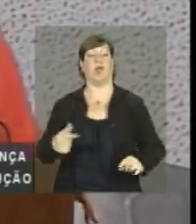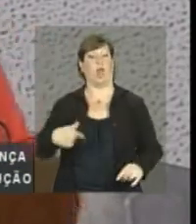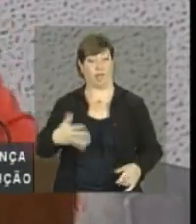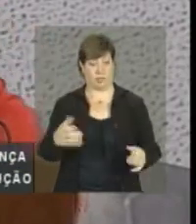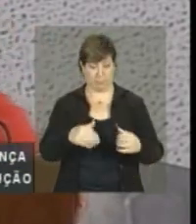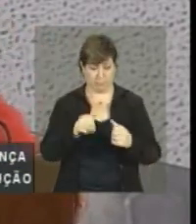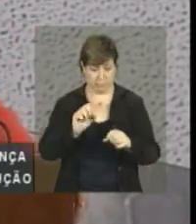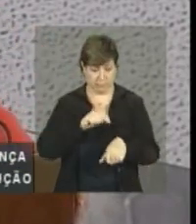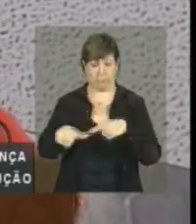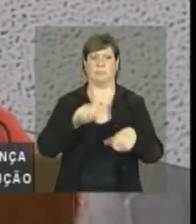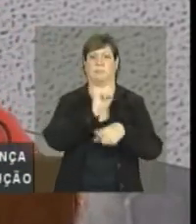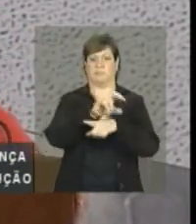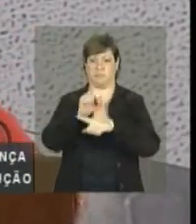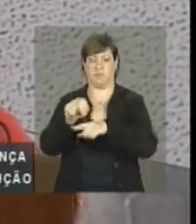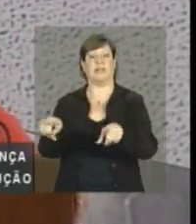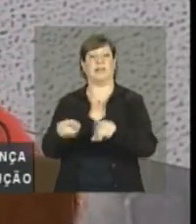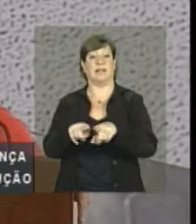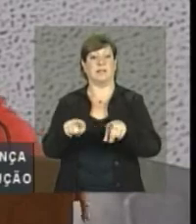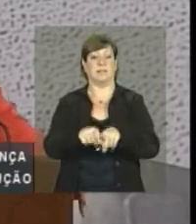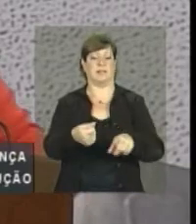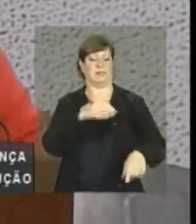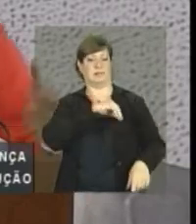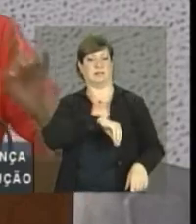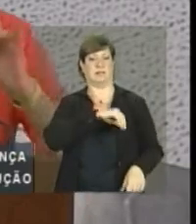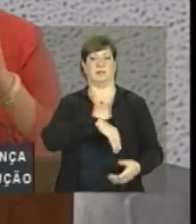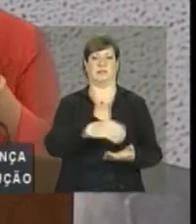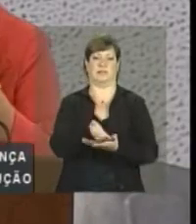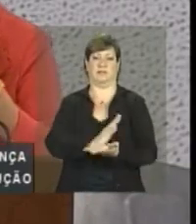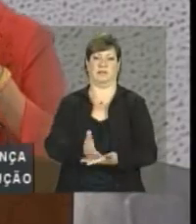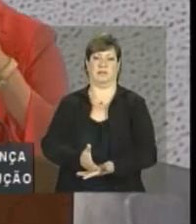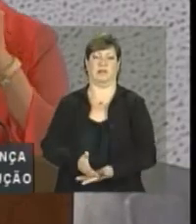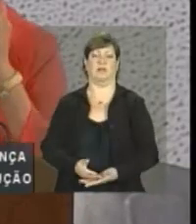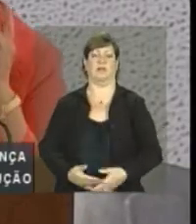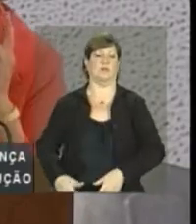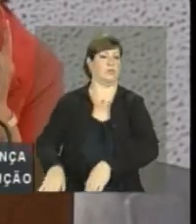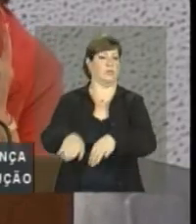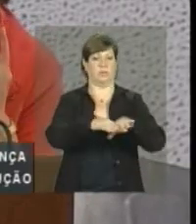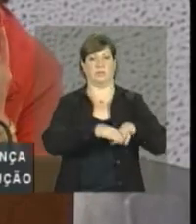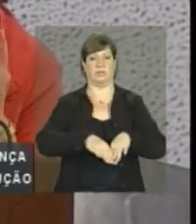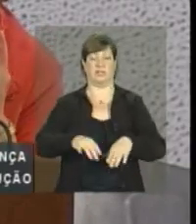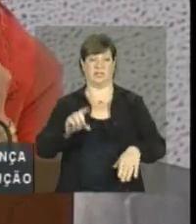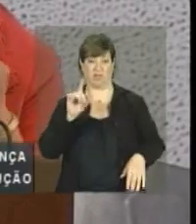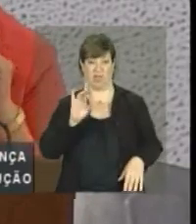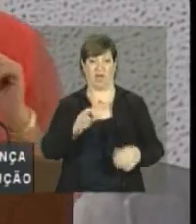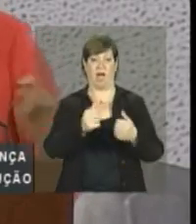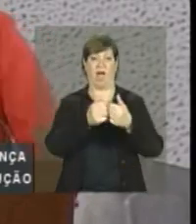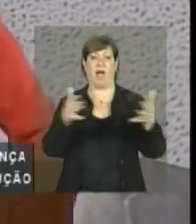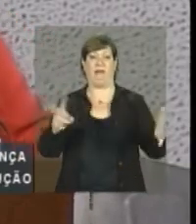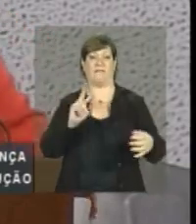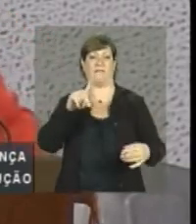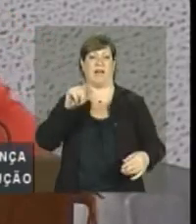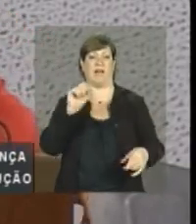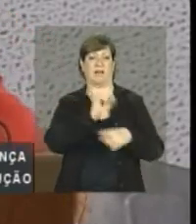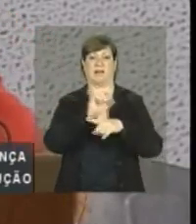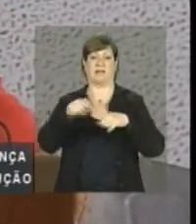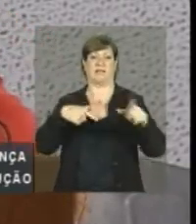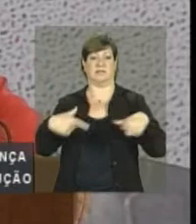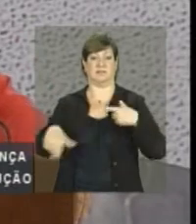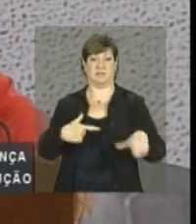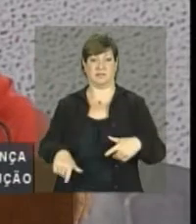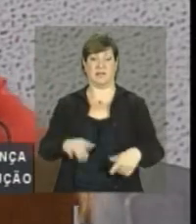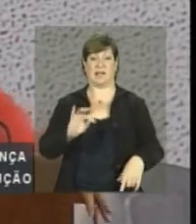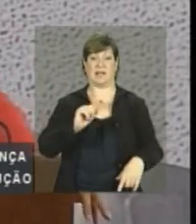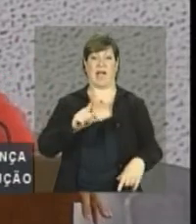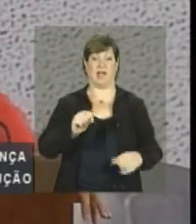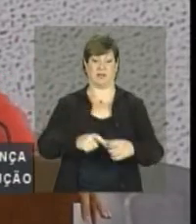e distribuir a riqueza. Porque, se nós quiséssemos só criar empregos, a taxa de crescimento